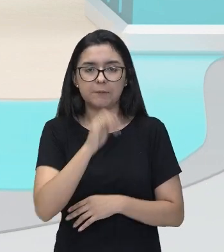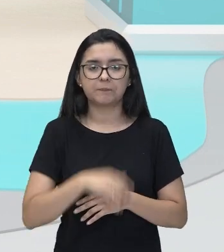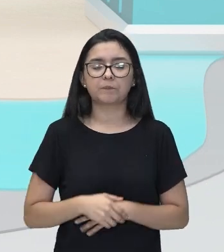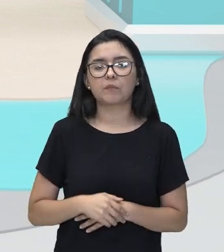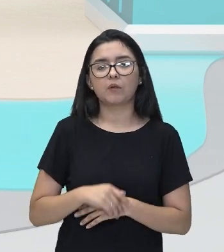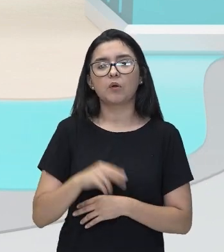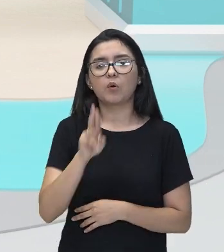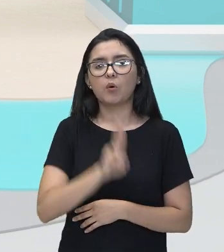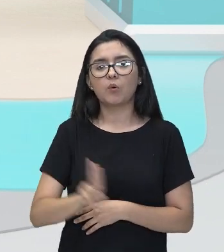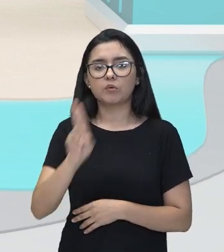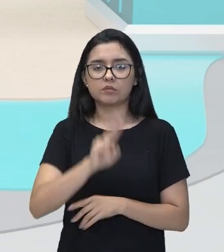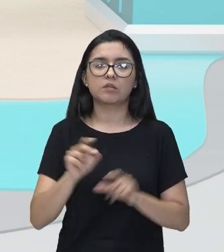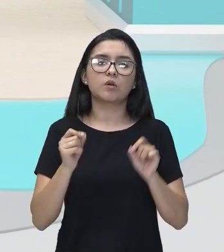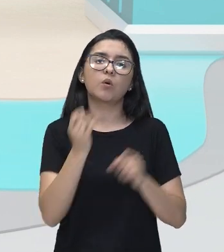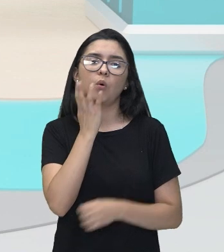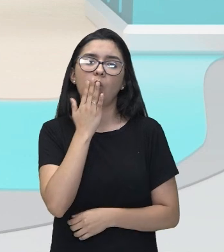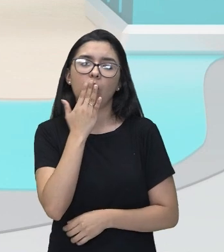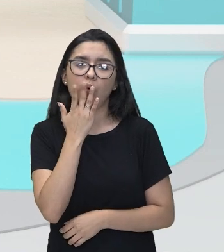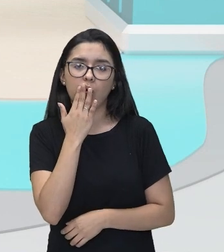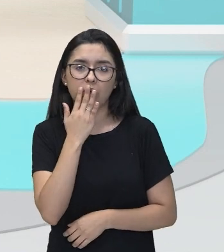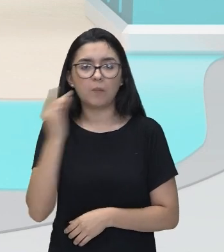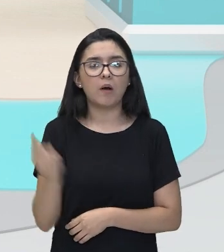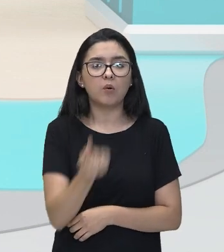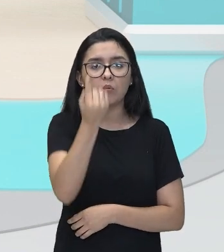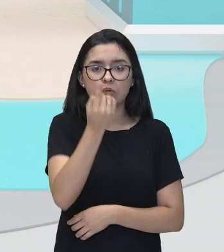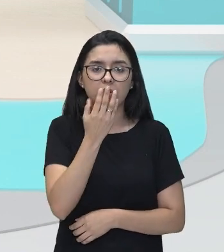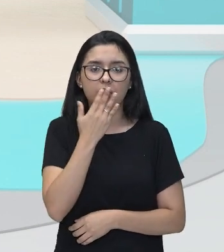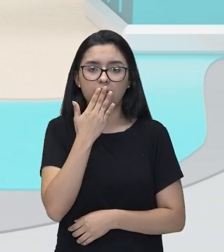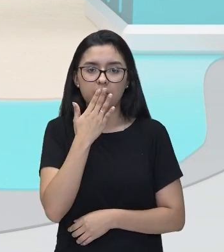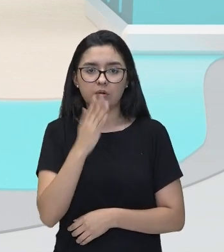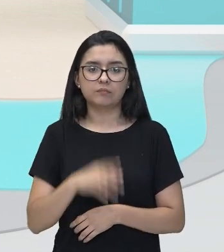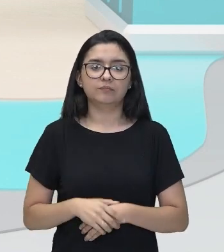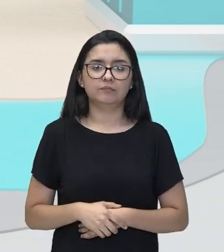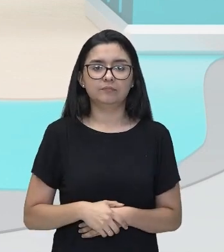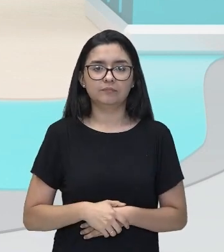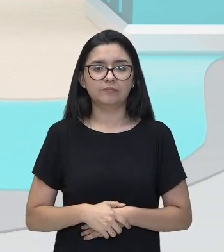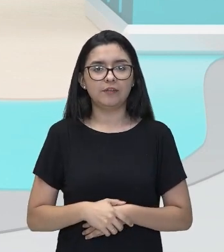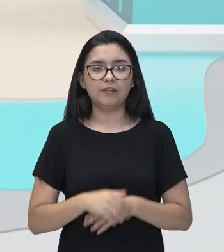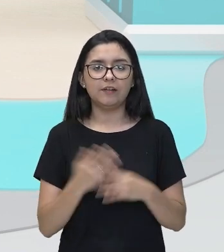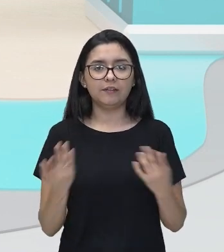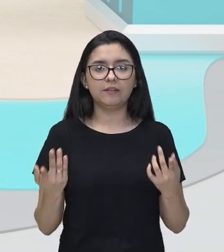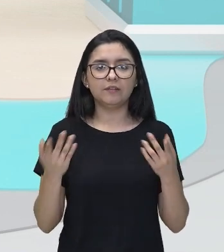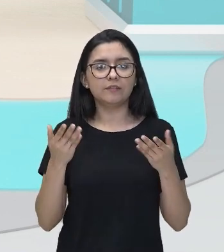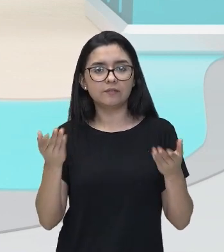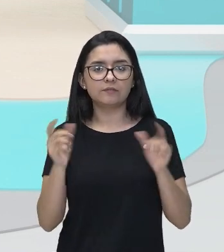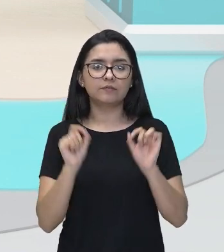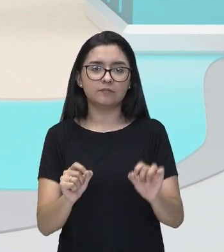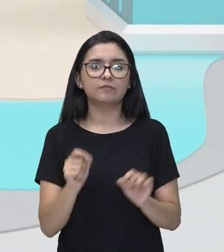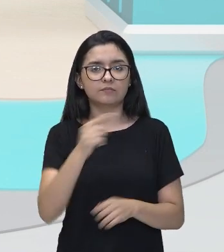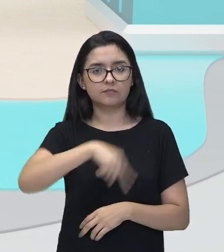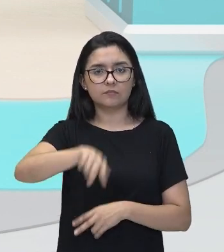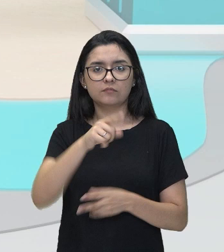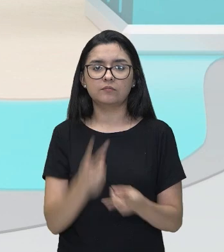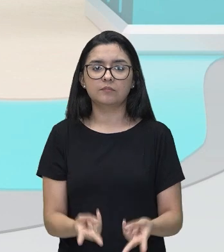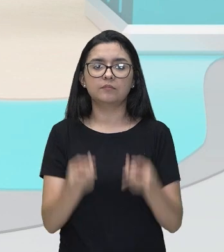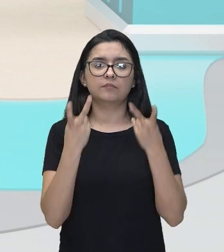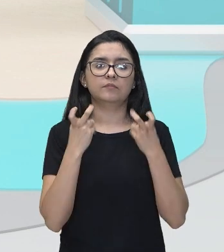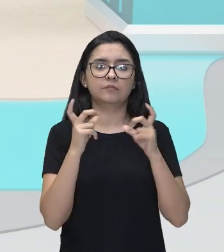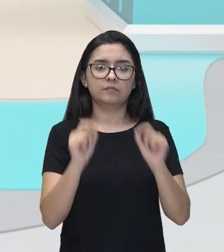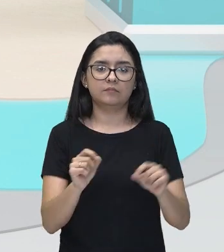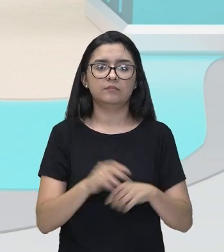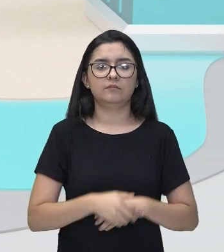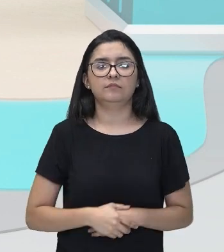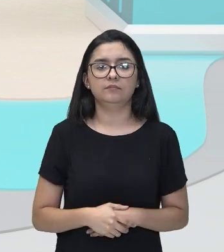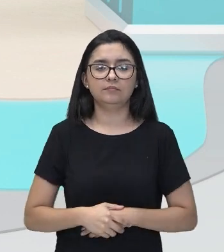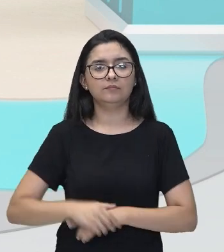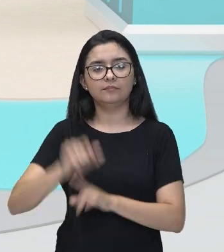cores monocromáticas. Aqui, como vocês podem ver, aqui atrás de mim nós temos um painel, né,